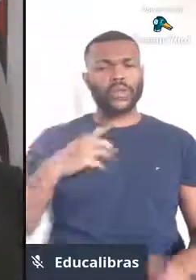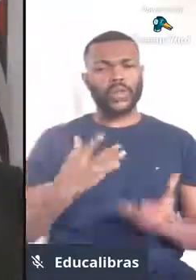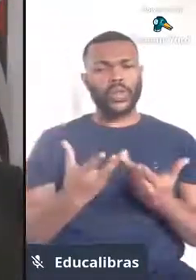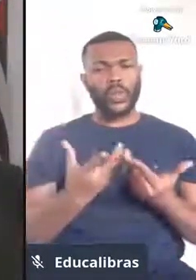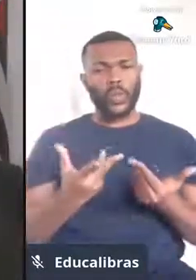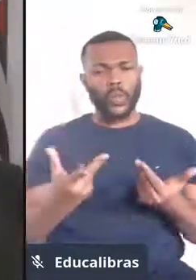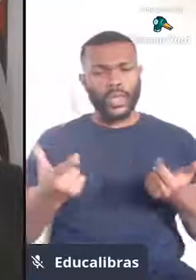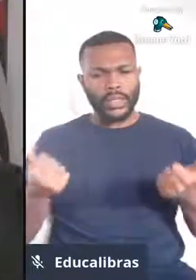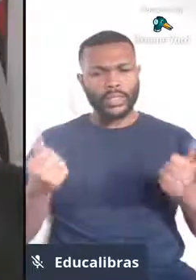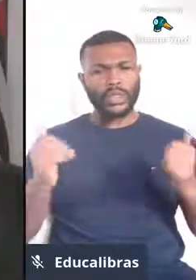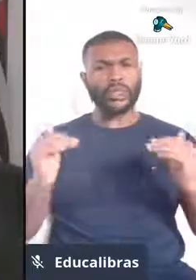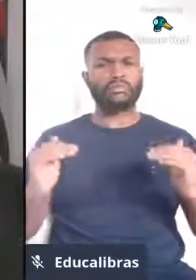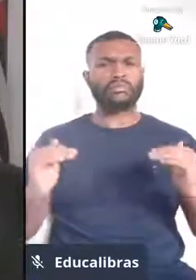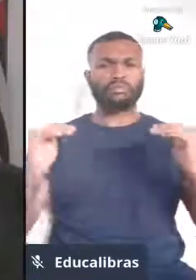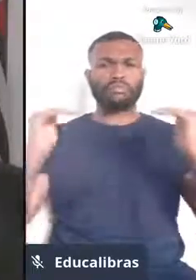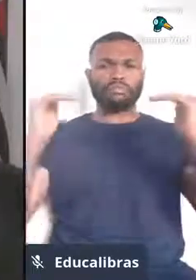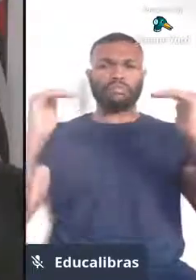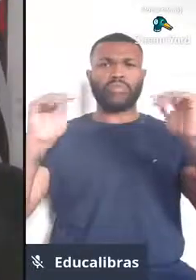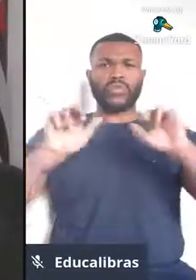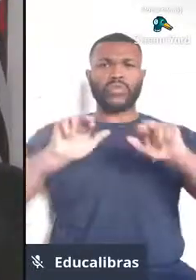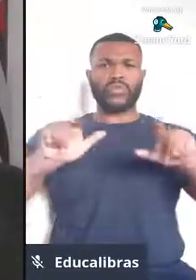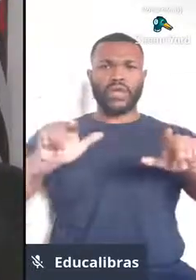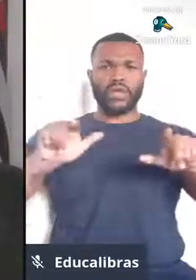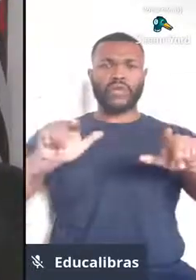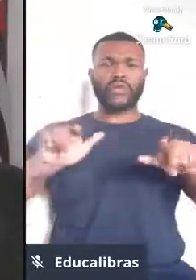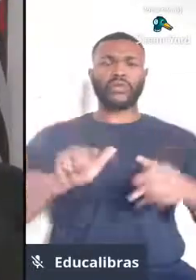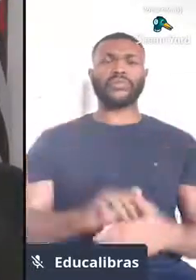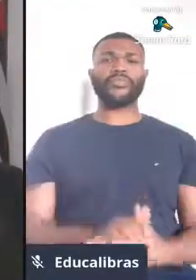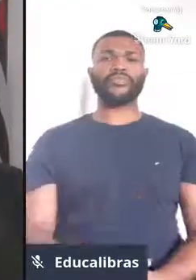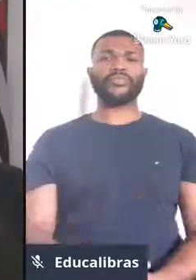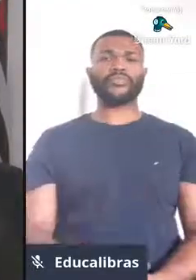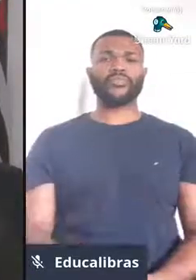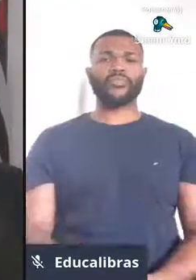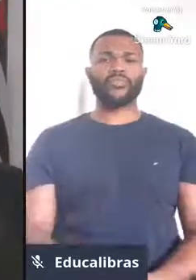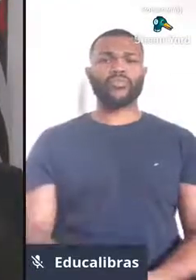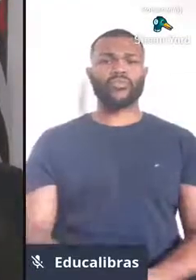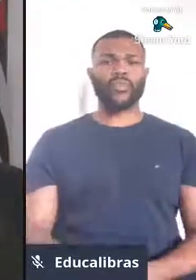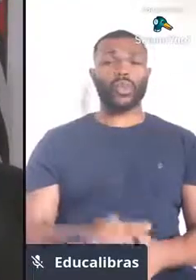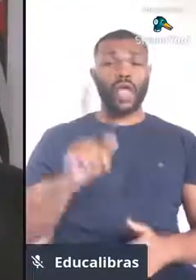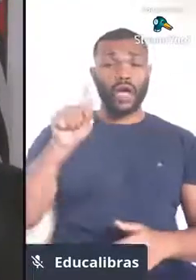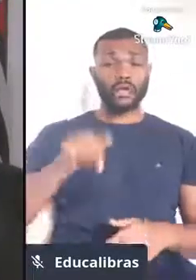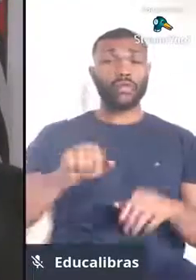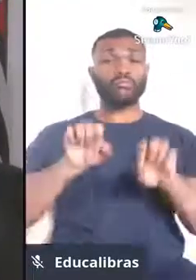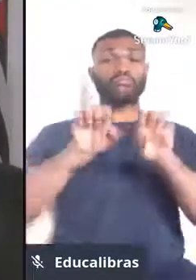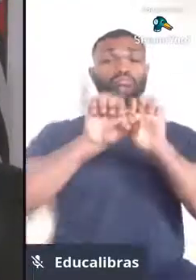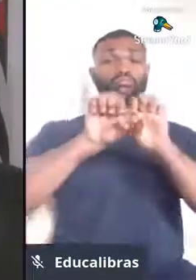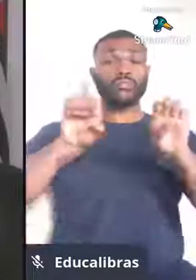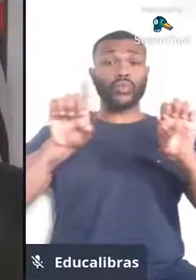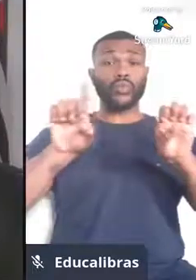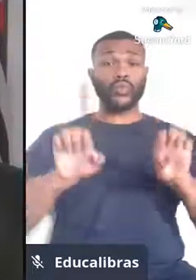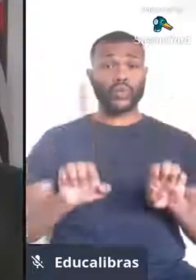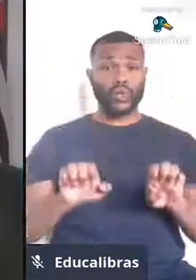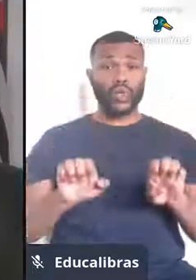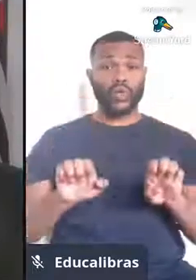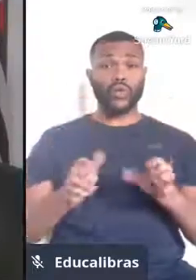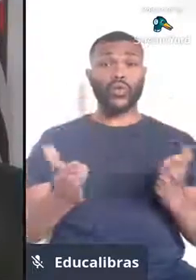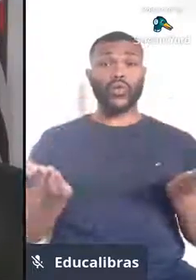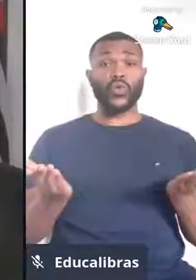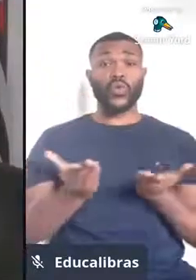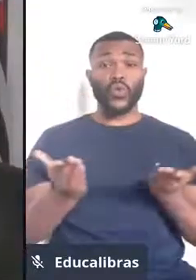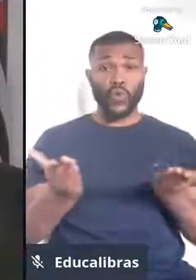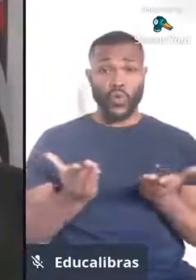patamar, num patamar mais estrutural. Hoje a gente sofre